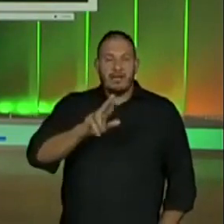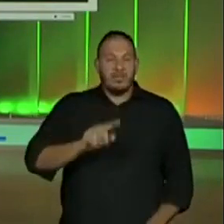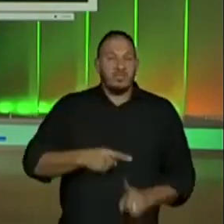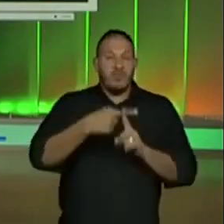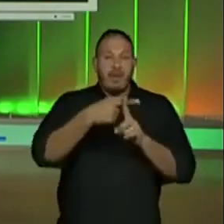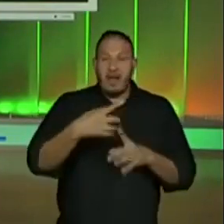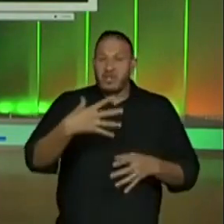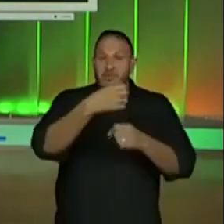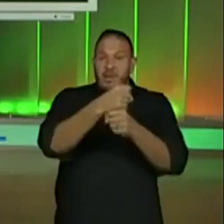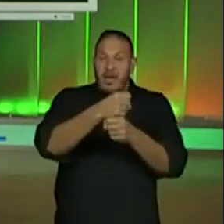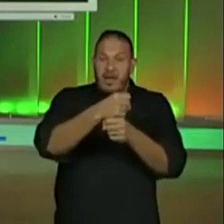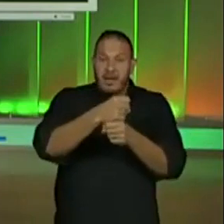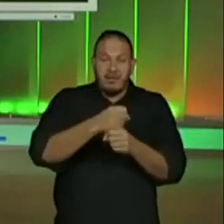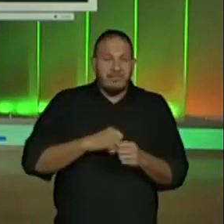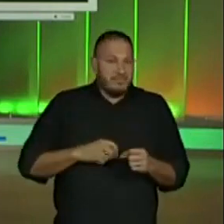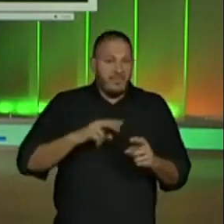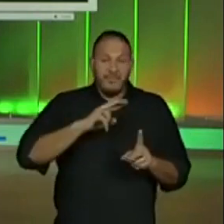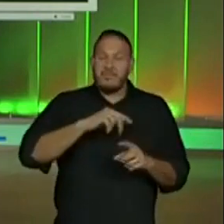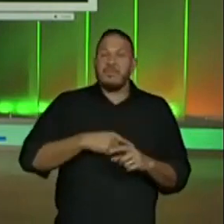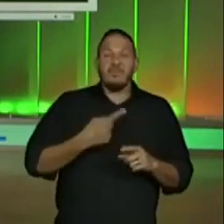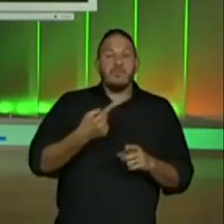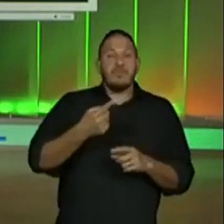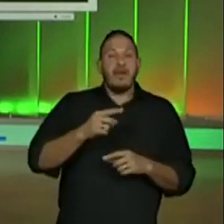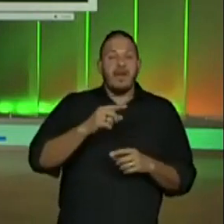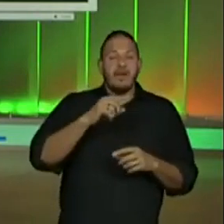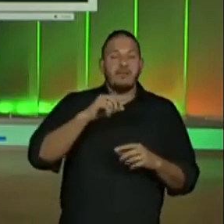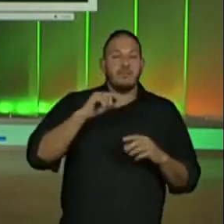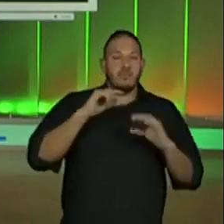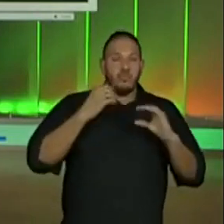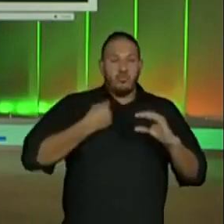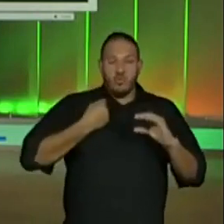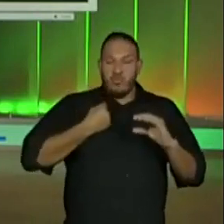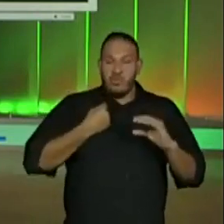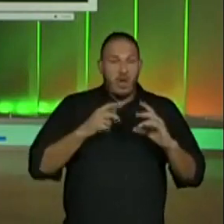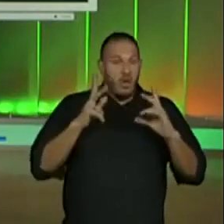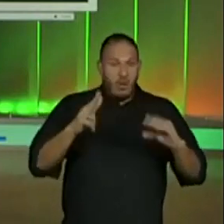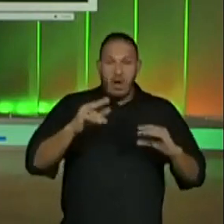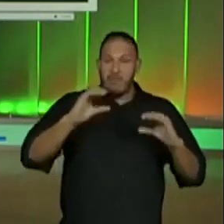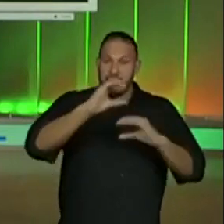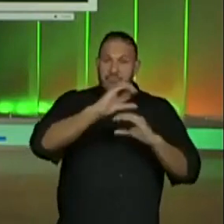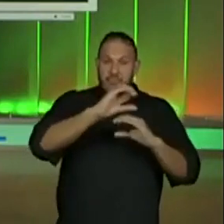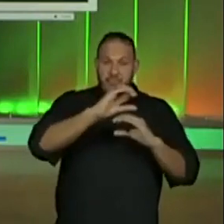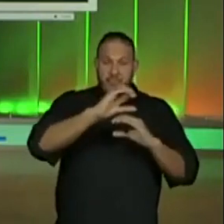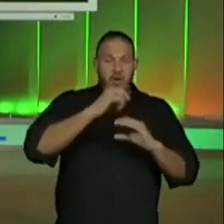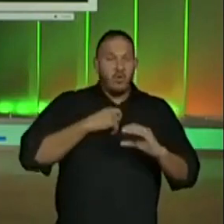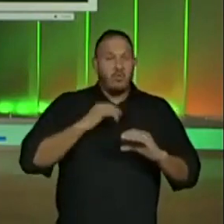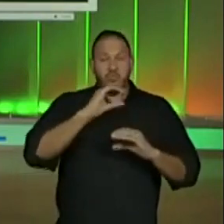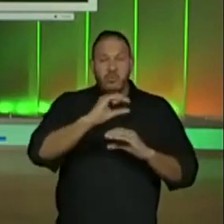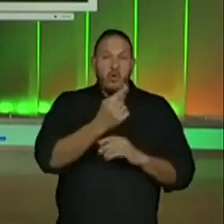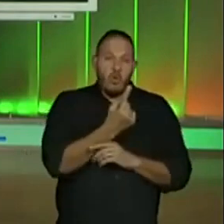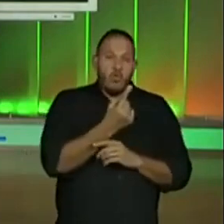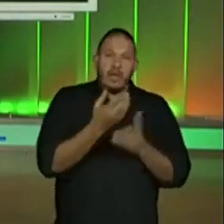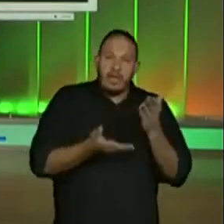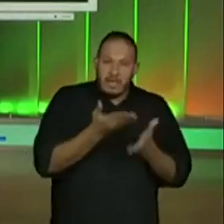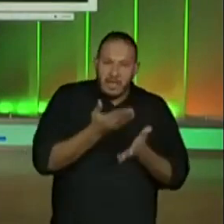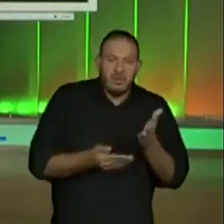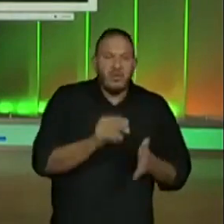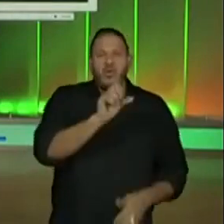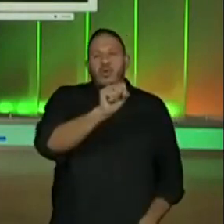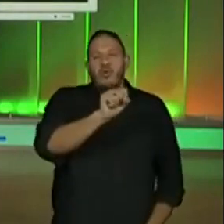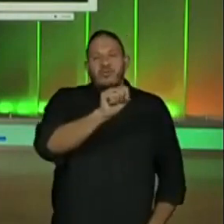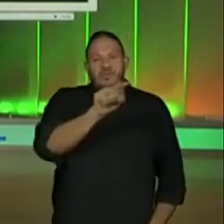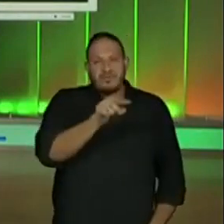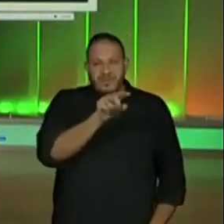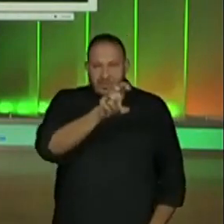simplesmente duplicar o valor do feijão, porque são 2 quilos e eu tenho o valor de 1 quilo apontado. Então, vamos fazer